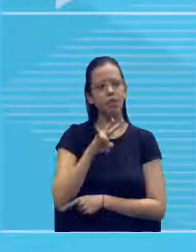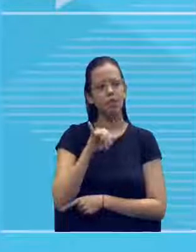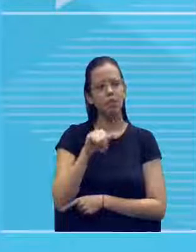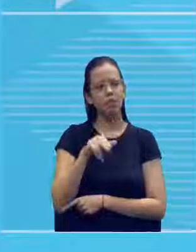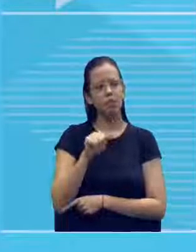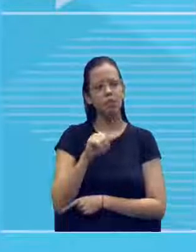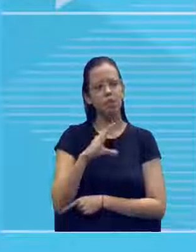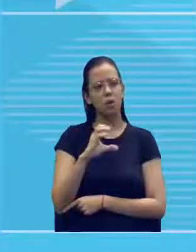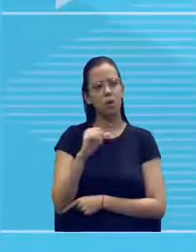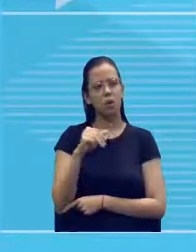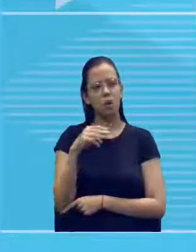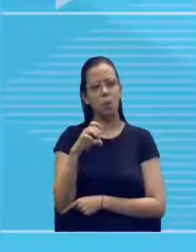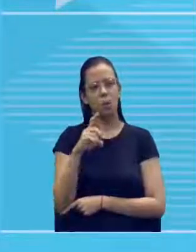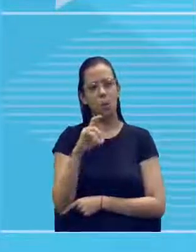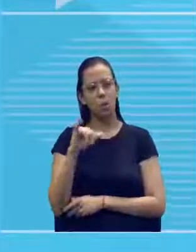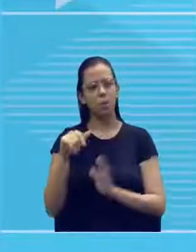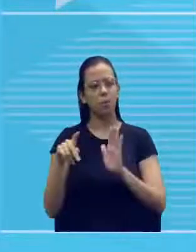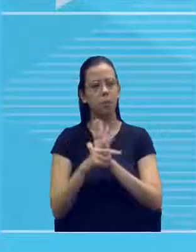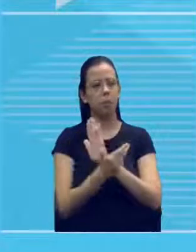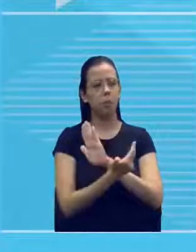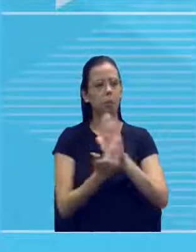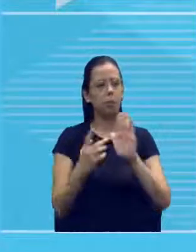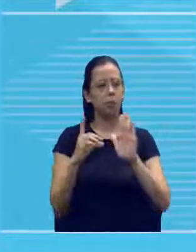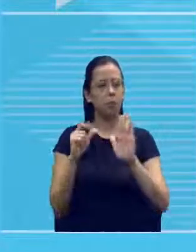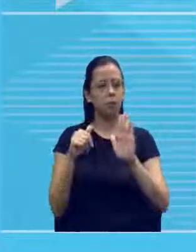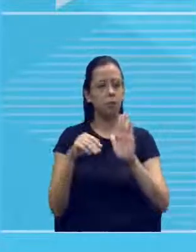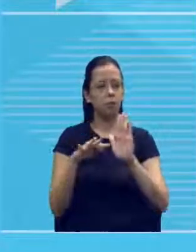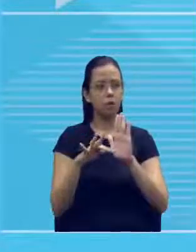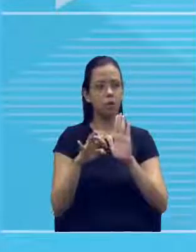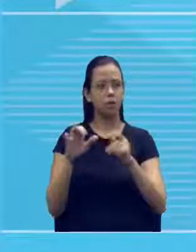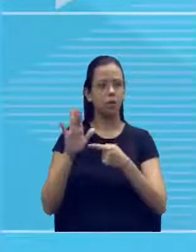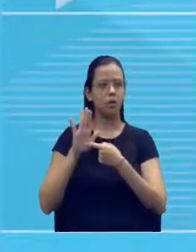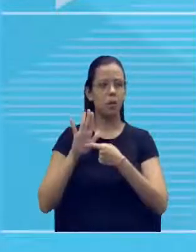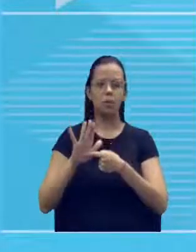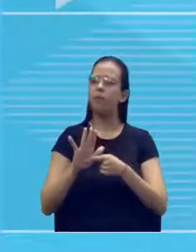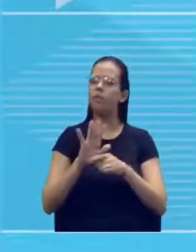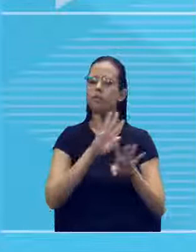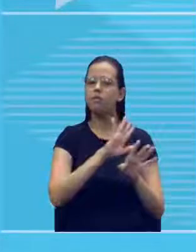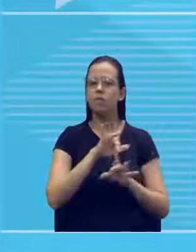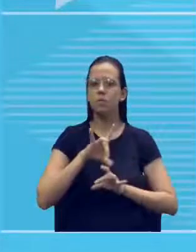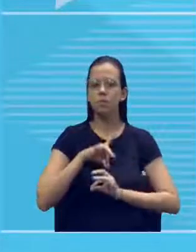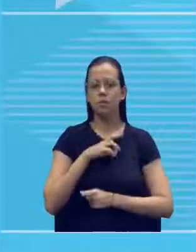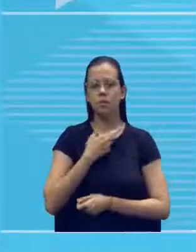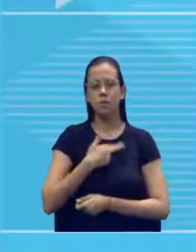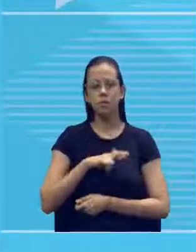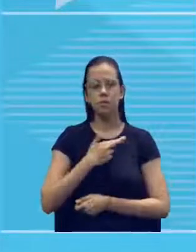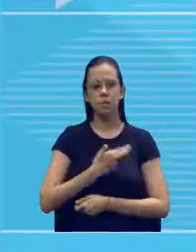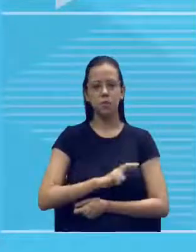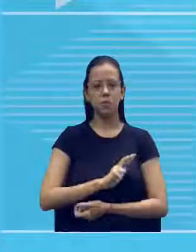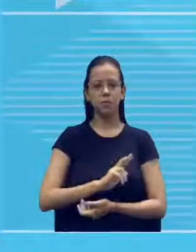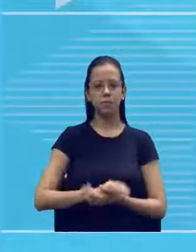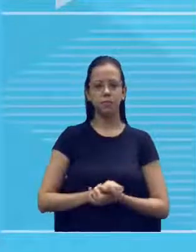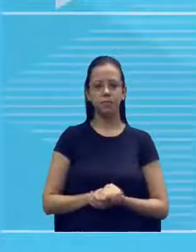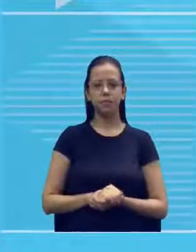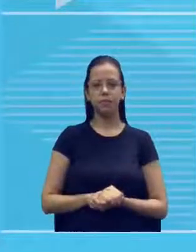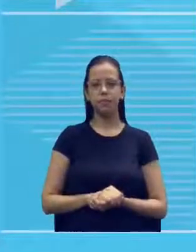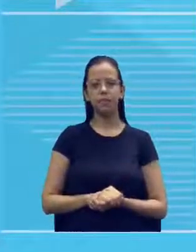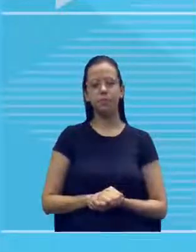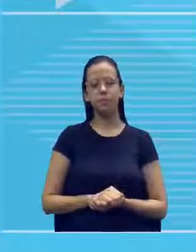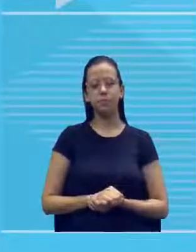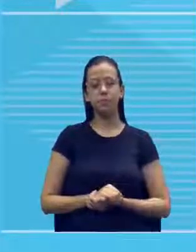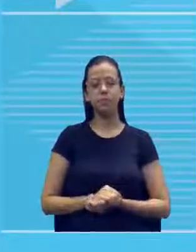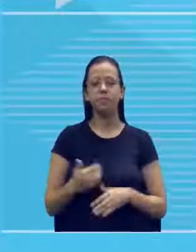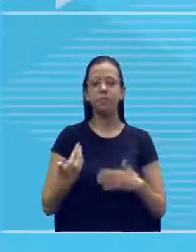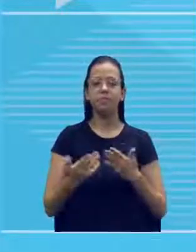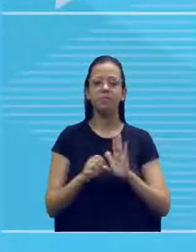Dante Alighieri, apresentam uma forte inspiração religiosa. Aqui, turma,